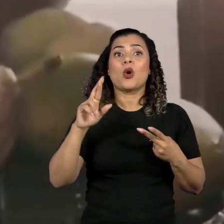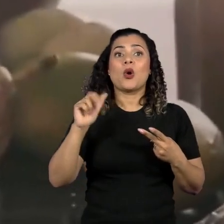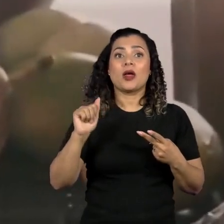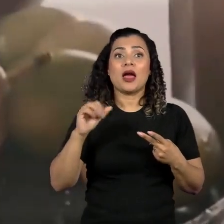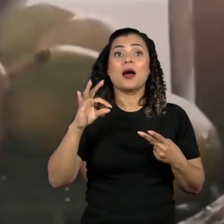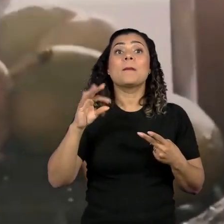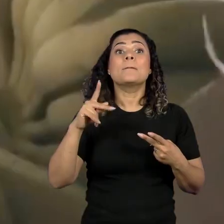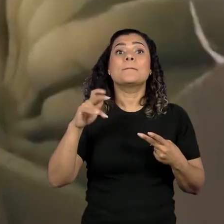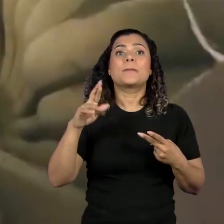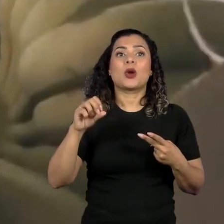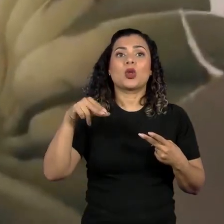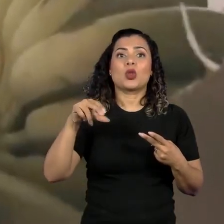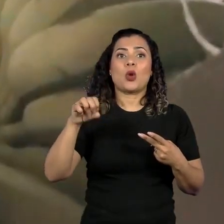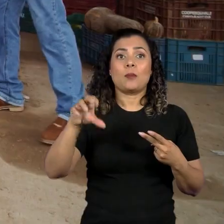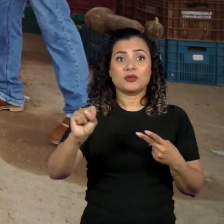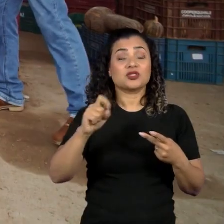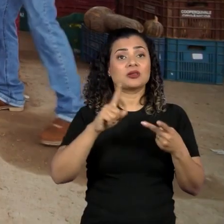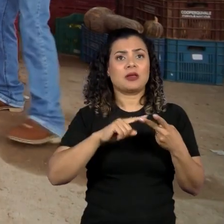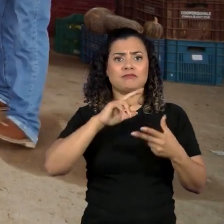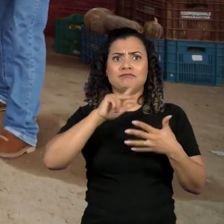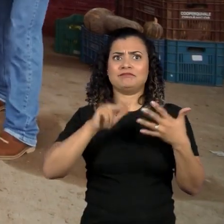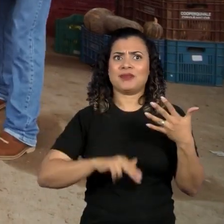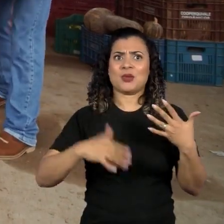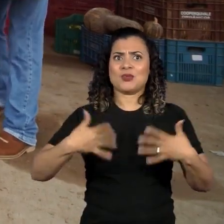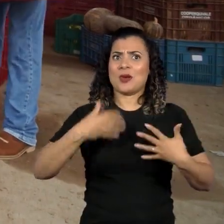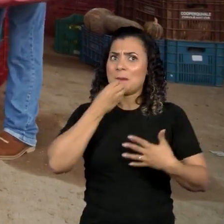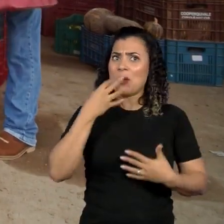alimentos, eles são muito ricos em nutrientes.